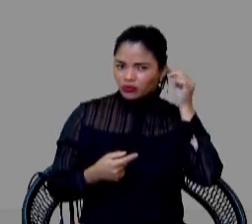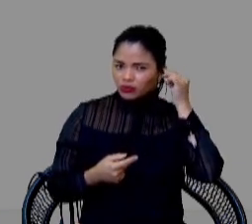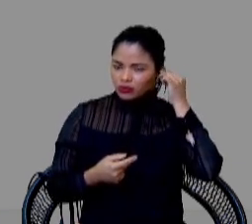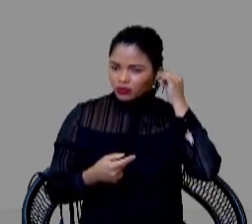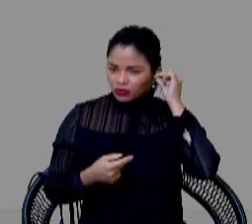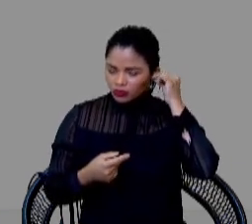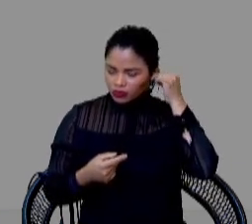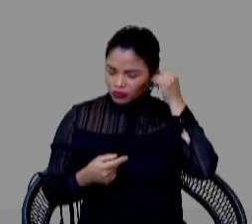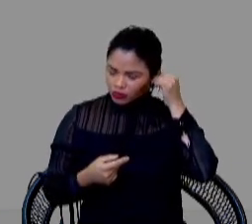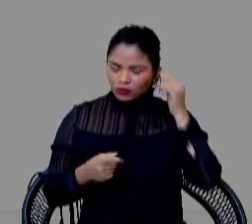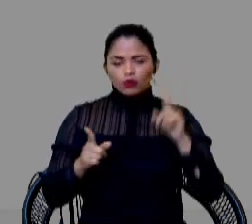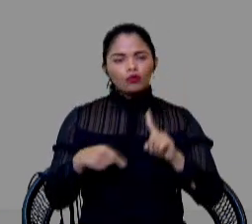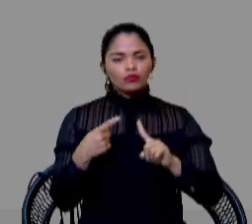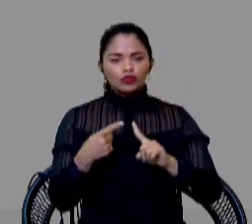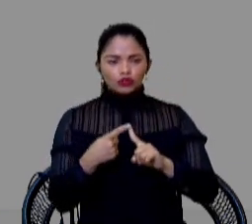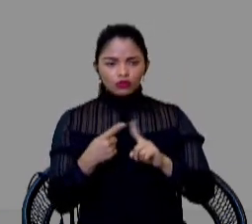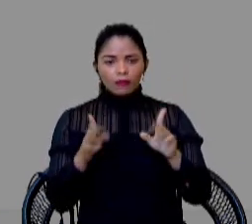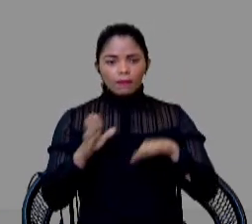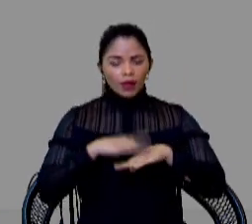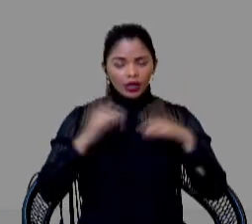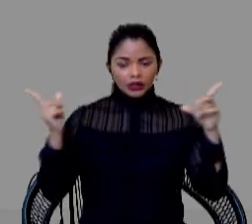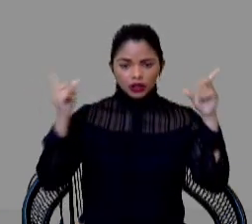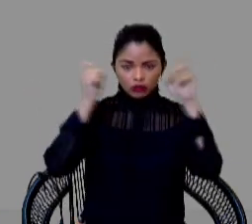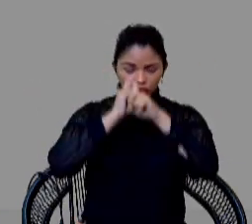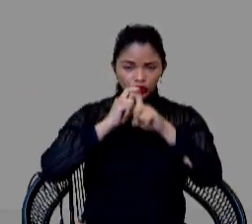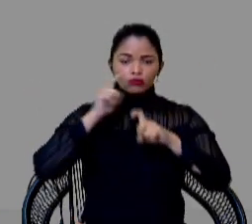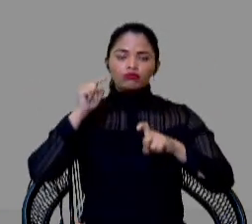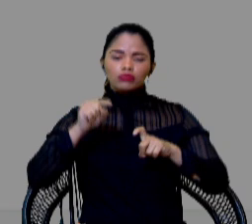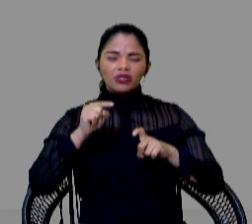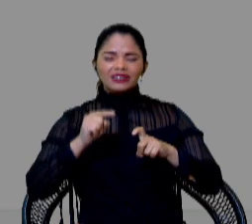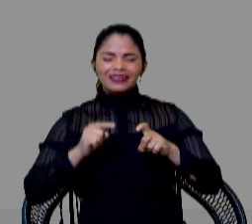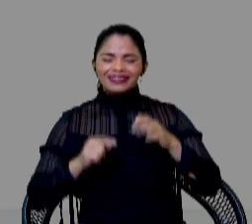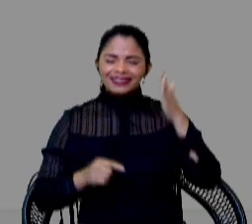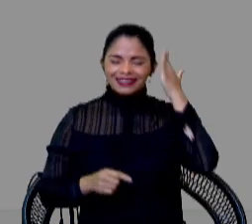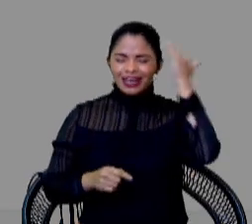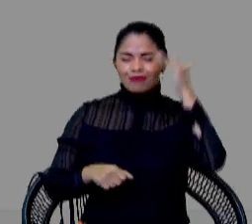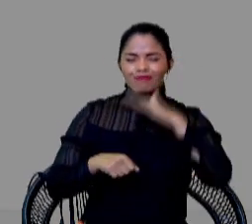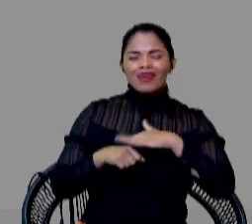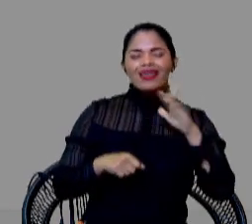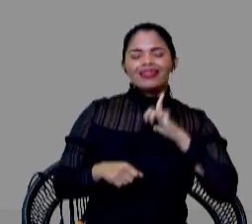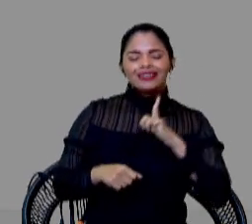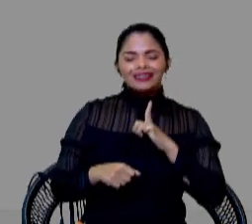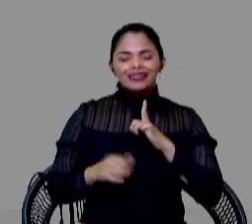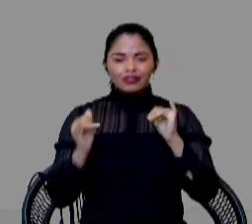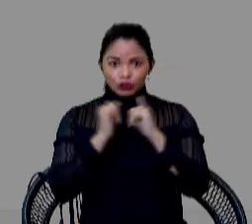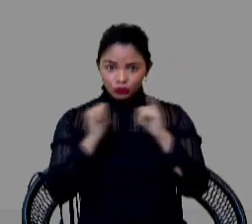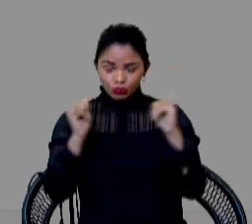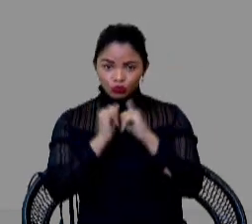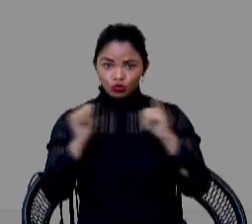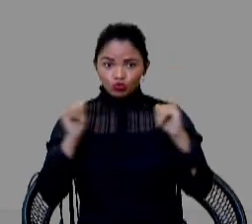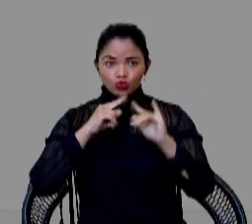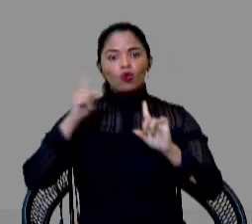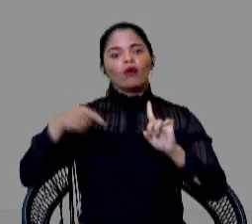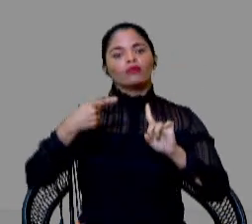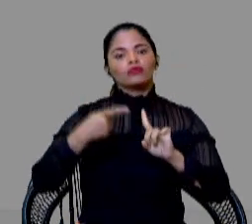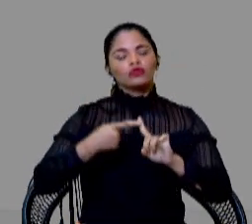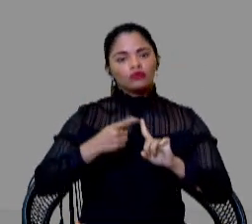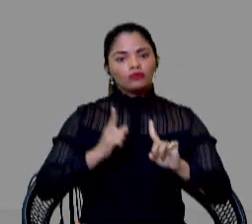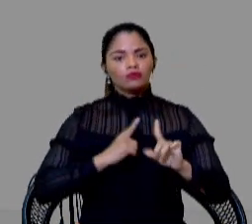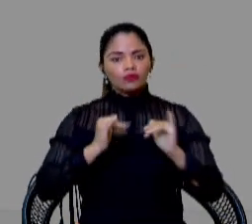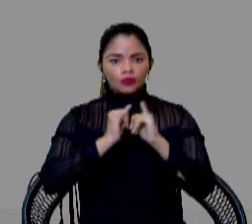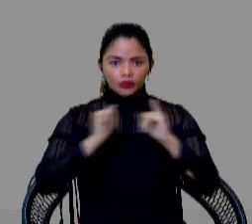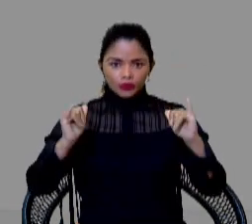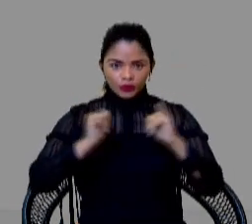objetivo ele for até um pouquinho mais complexo, vocês podem clicar em Saiba Mais e vocês vão ver ali algumas outras informações sobre aquele objetivo que vocês têm de